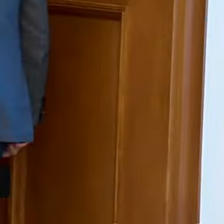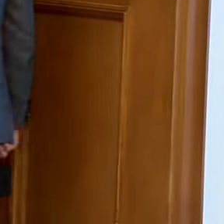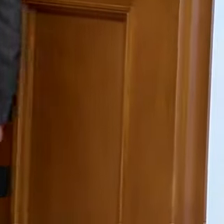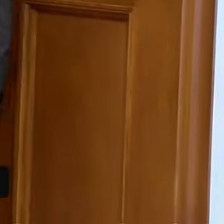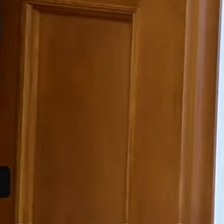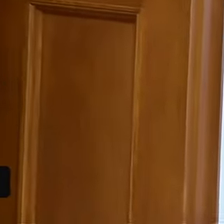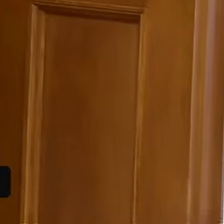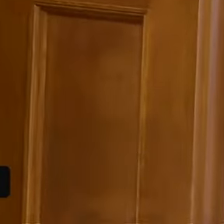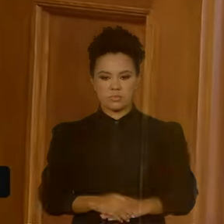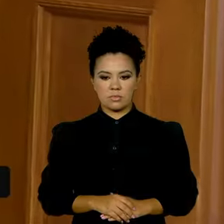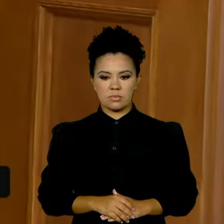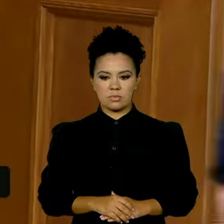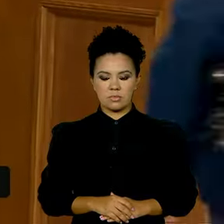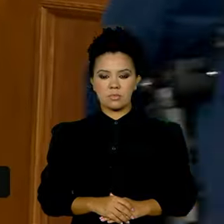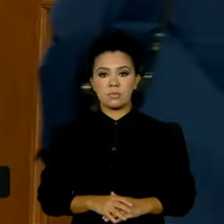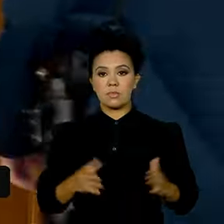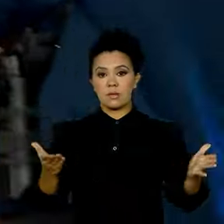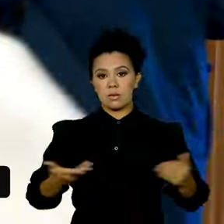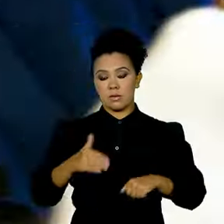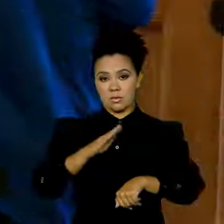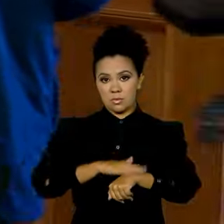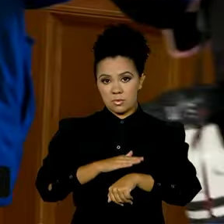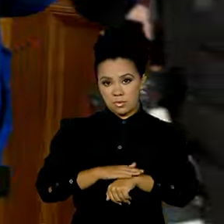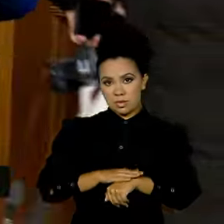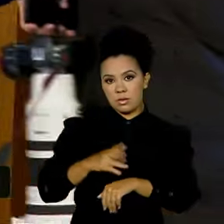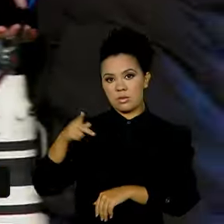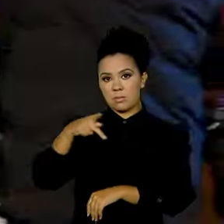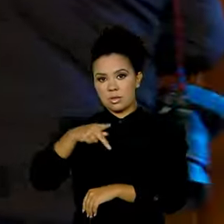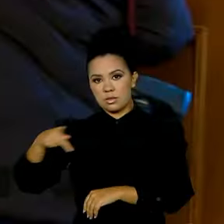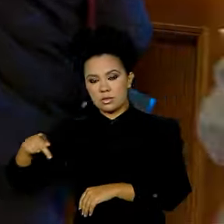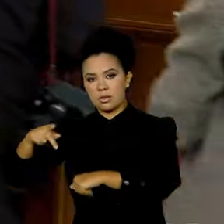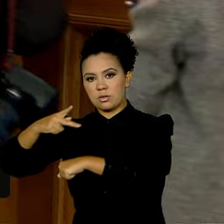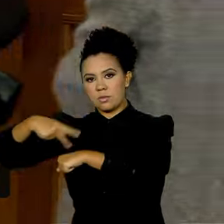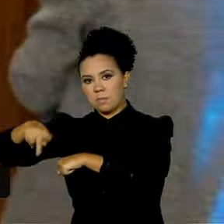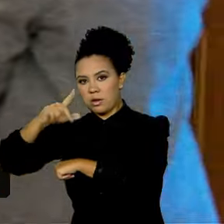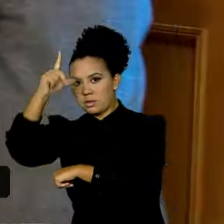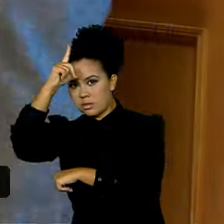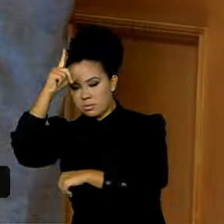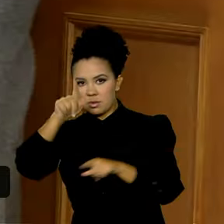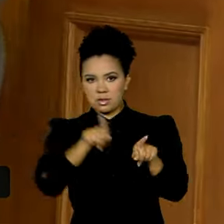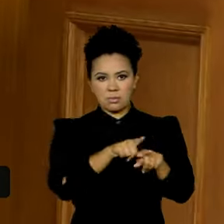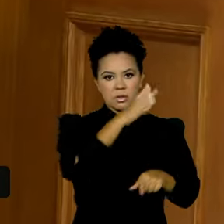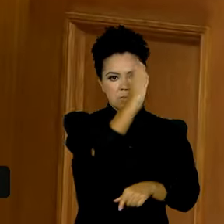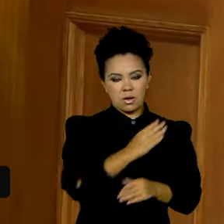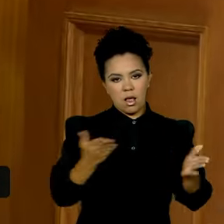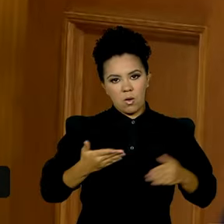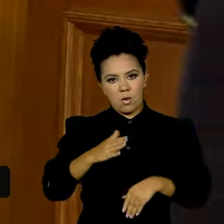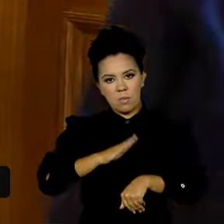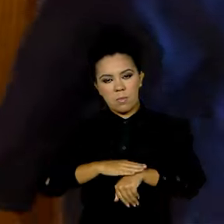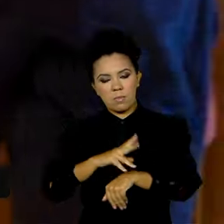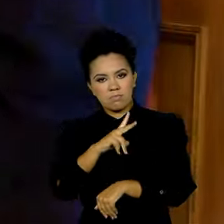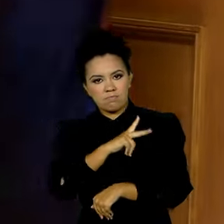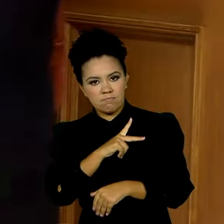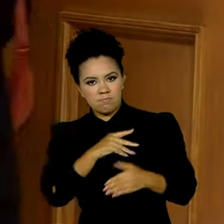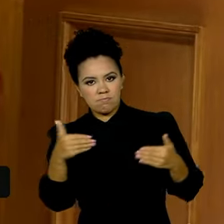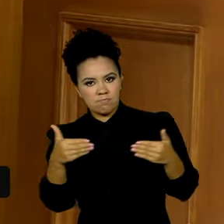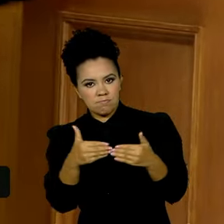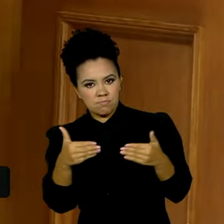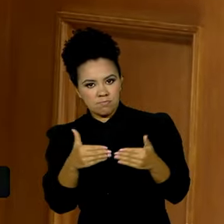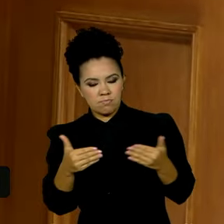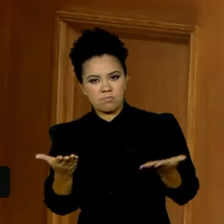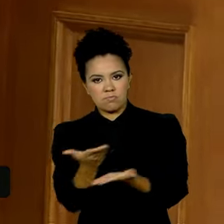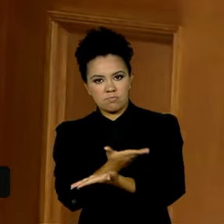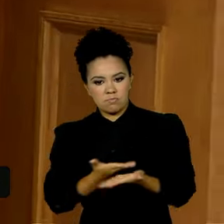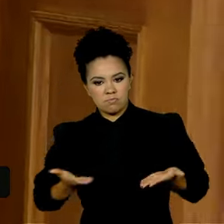Os presidentes terão agora um encontro privado e, ainda hoje, o presidente Lula participa de